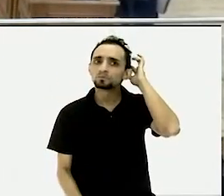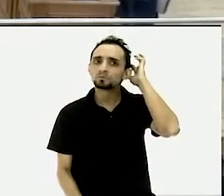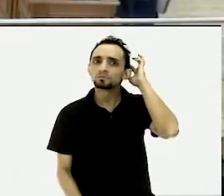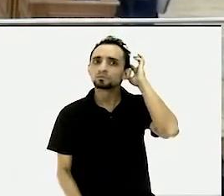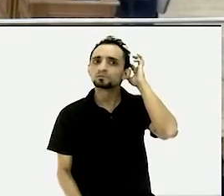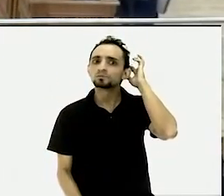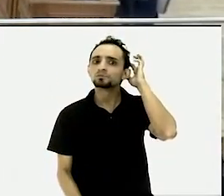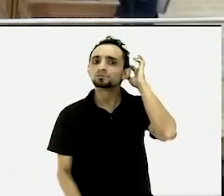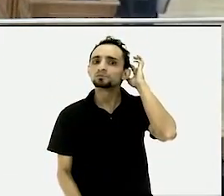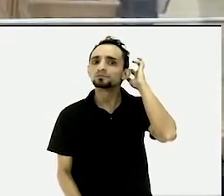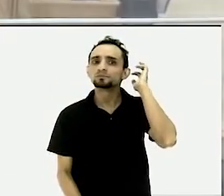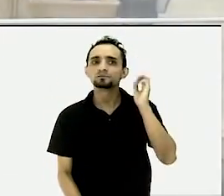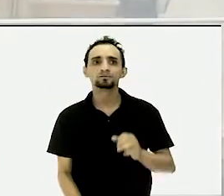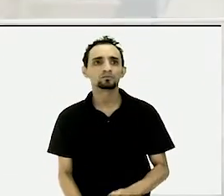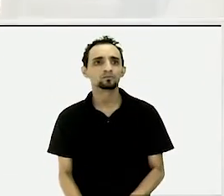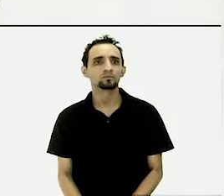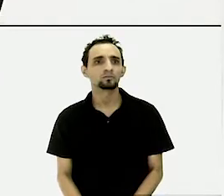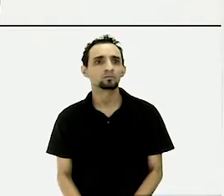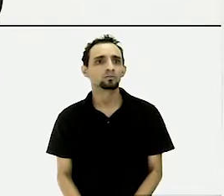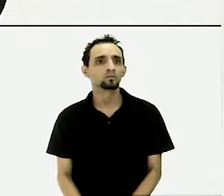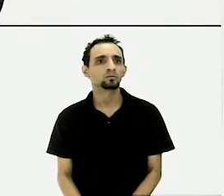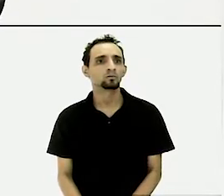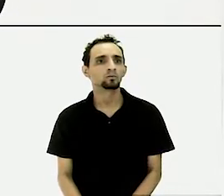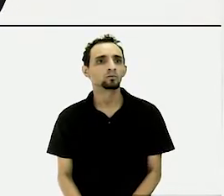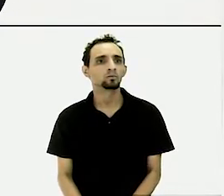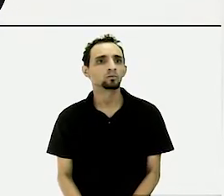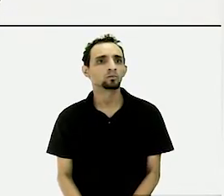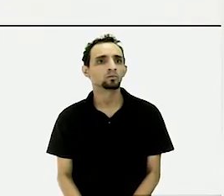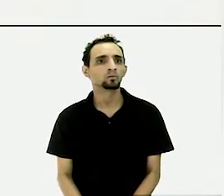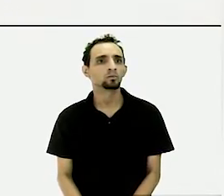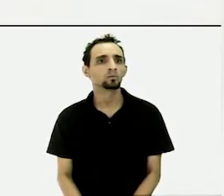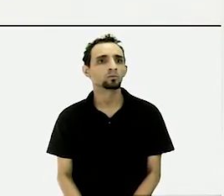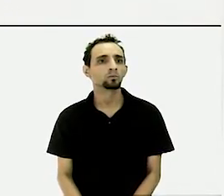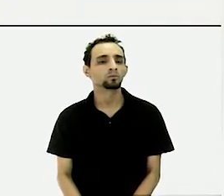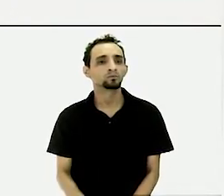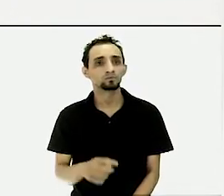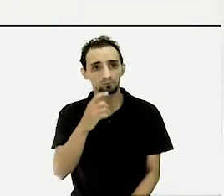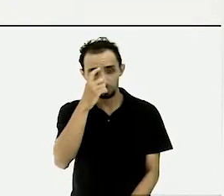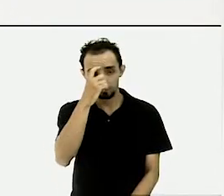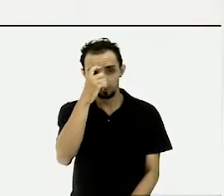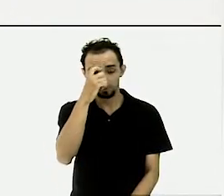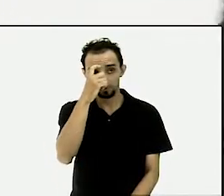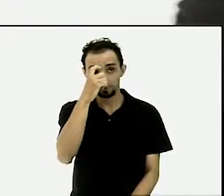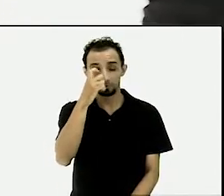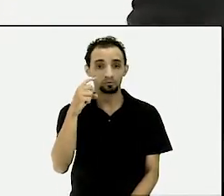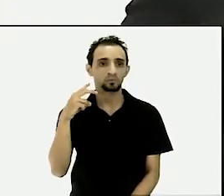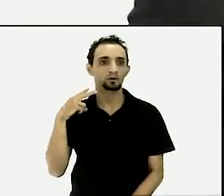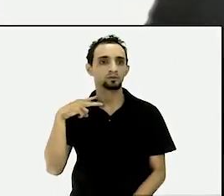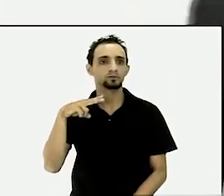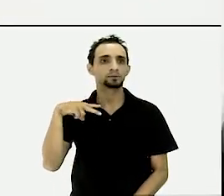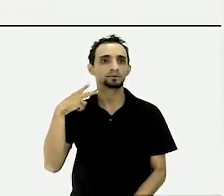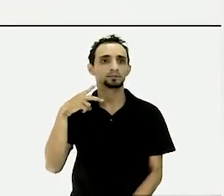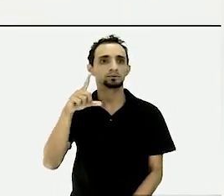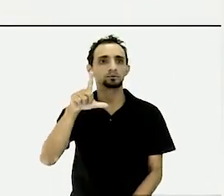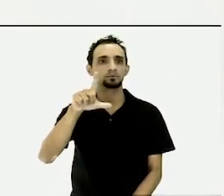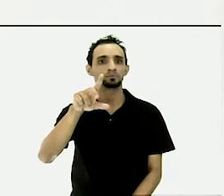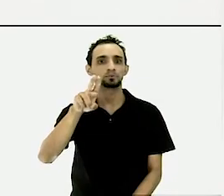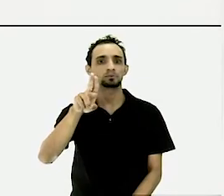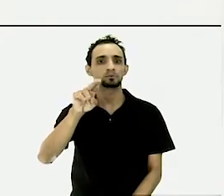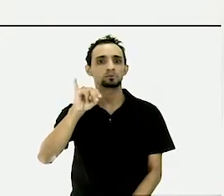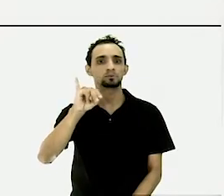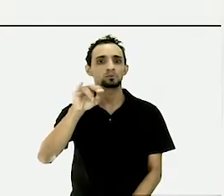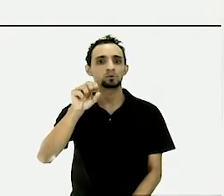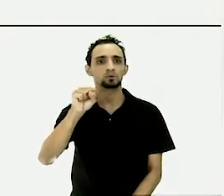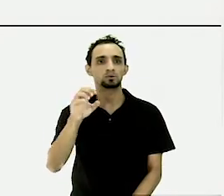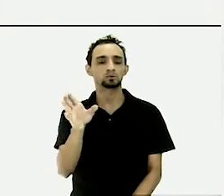É um assunto bastante relevante e eu gostaria de também parabenizar por abordar esse